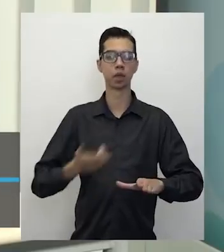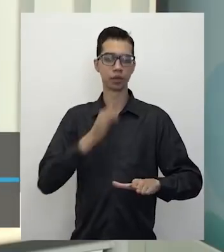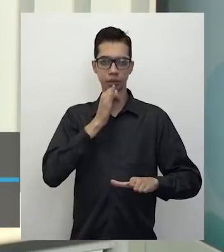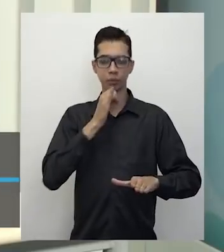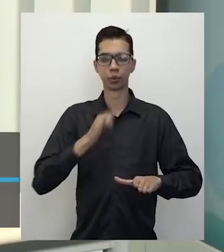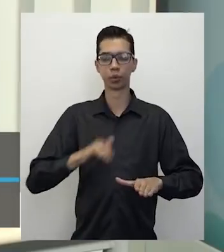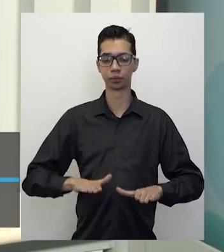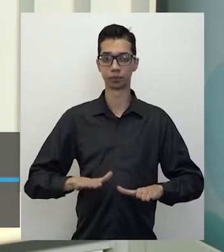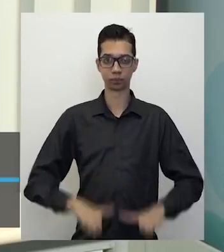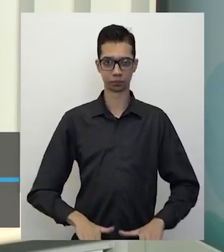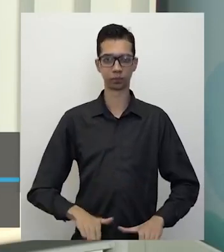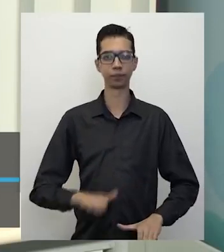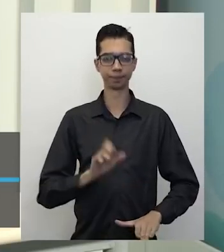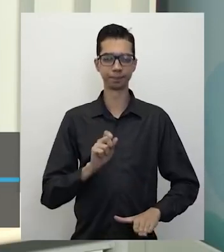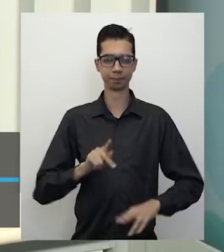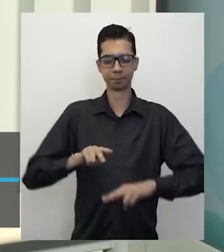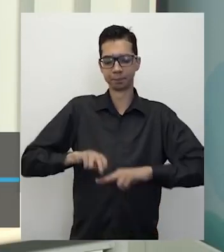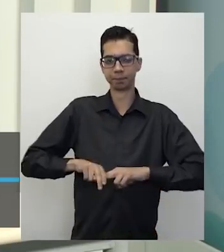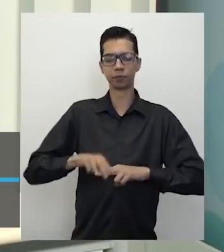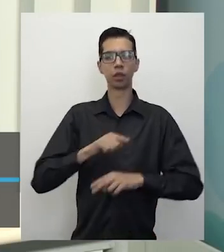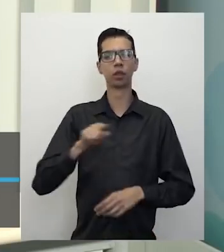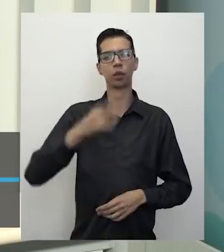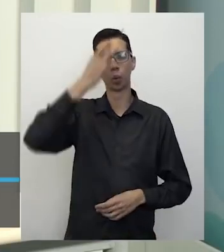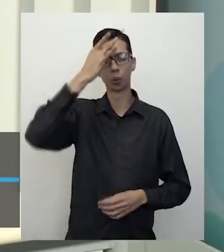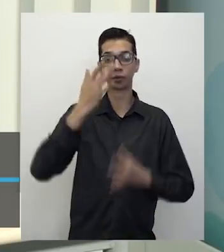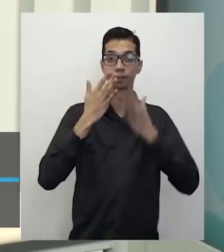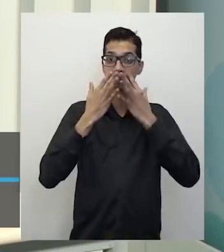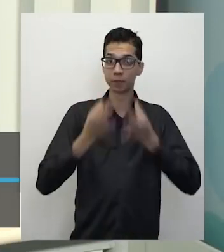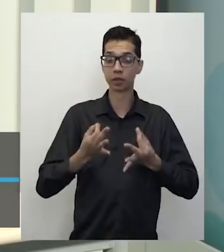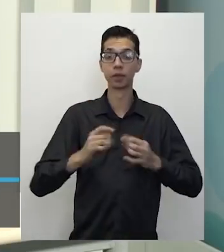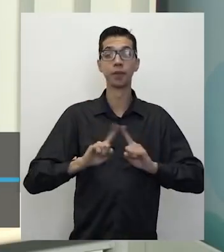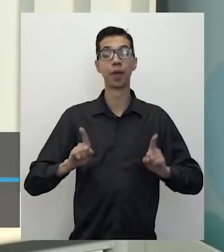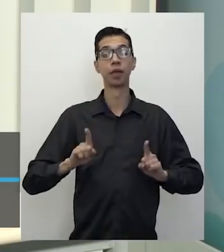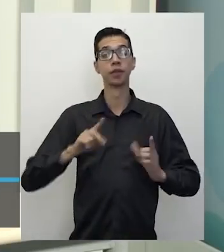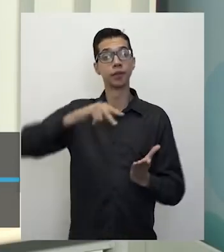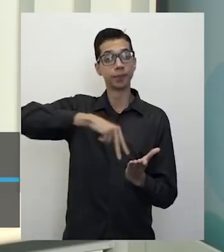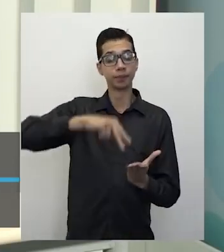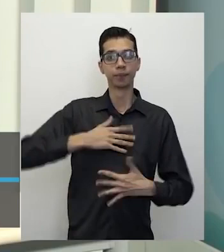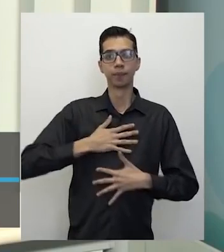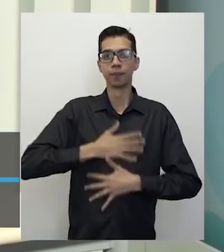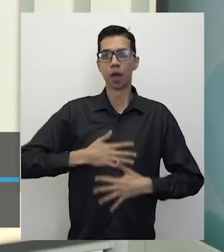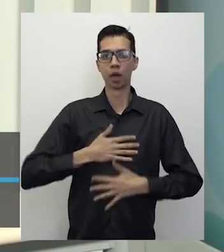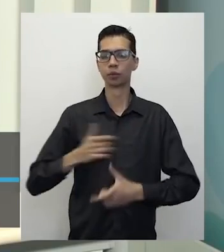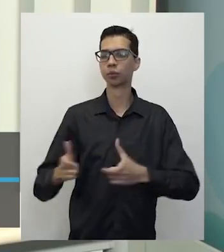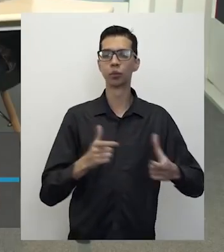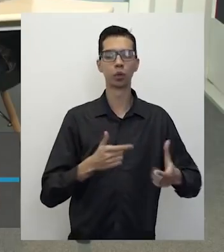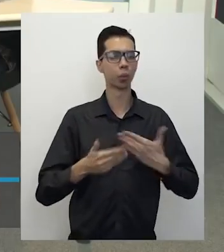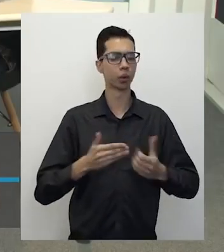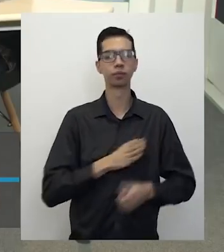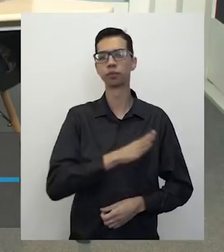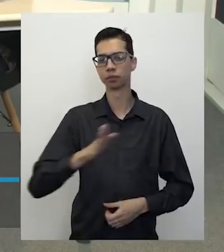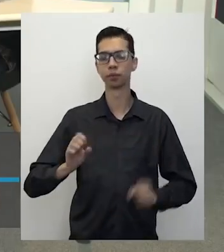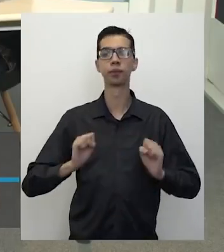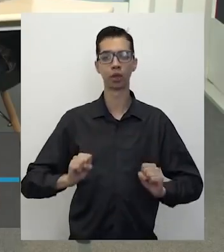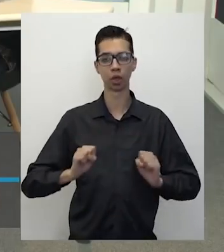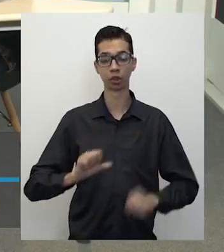Mas a leitura prazerosa, eu acho que ela pode estar em qualquer lugar, como diz a Pro Ana Rosa, né? Isso. E A casa Nádia... perfeitamente dessa,